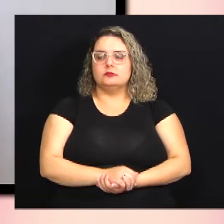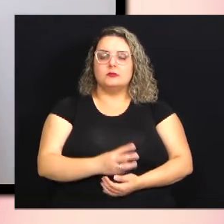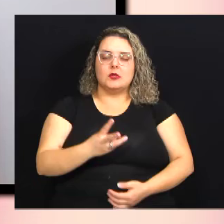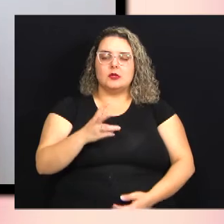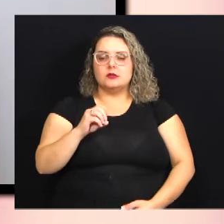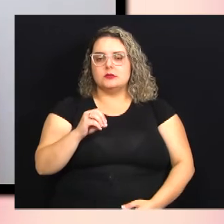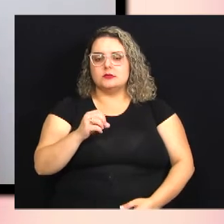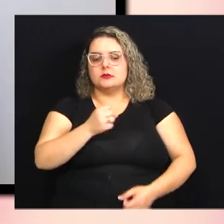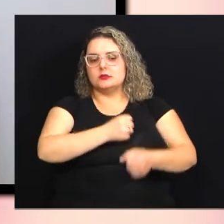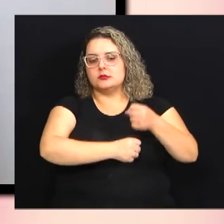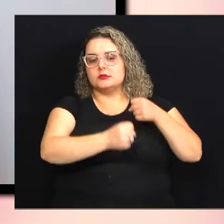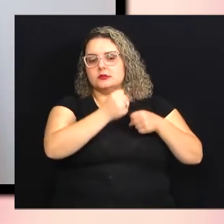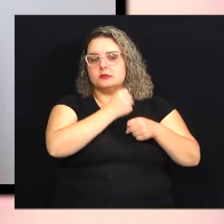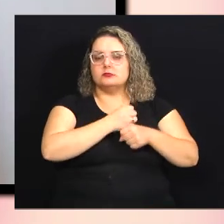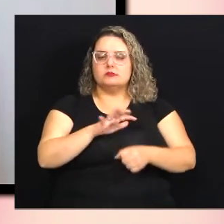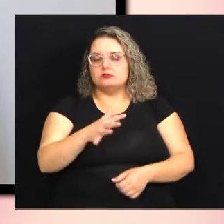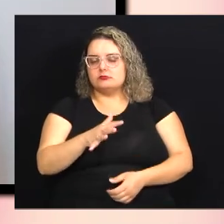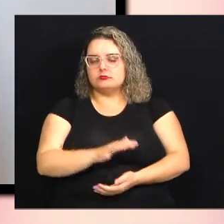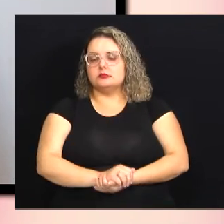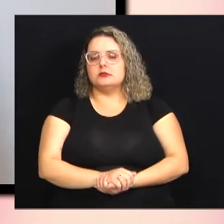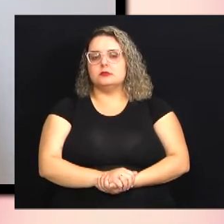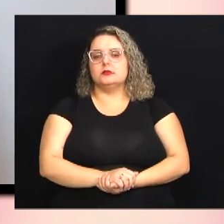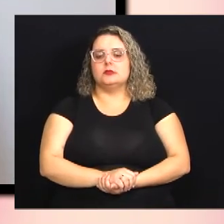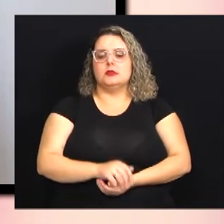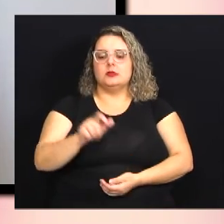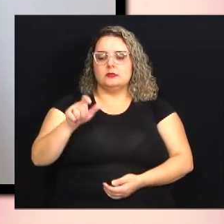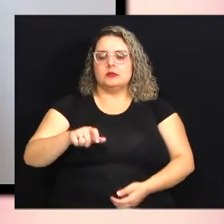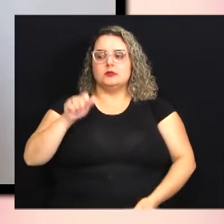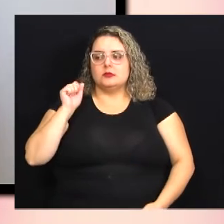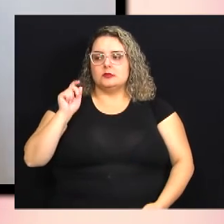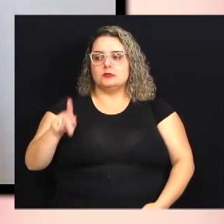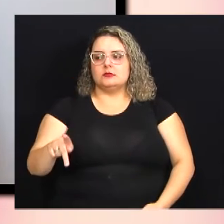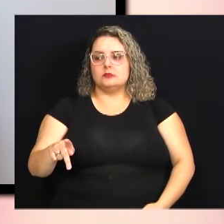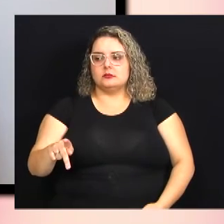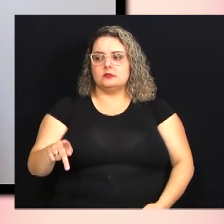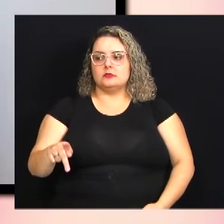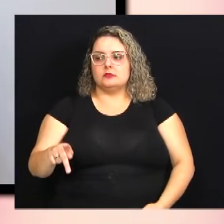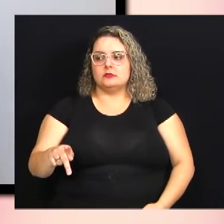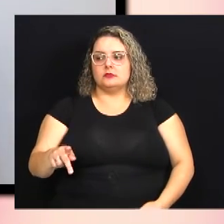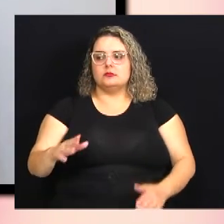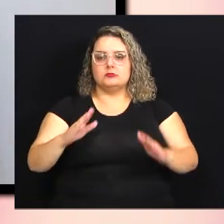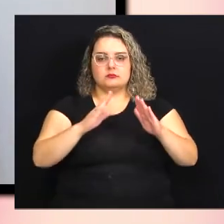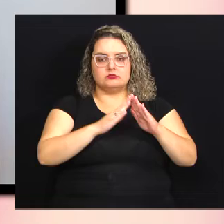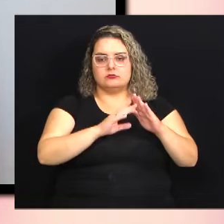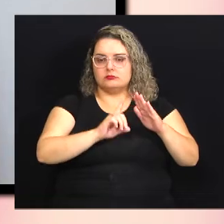uns 30 anos atrás, a pessoa aposentava, ela ficava de